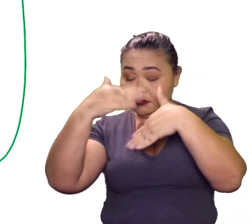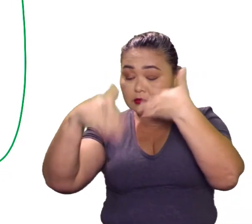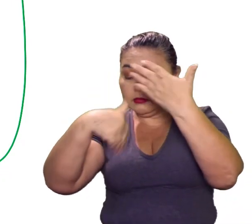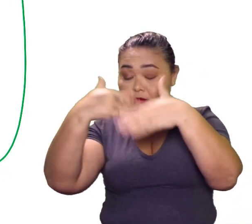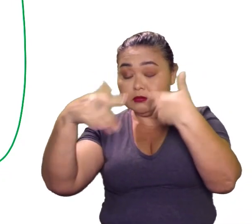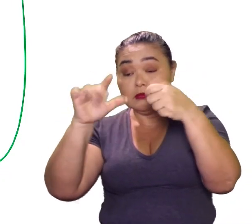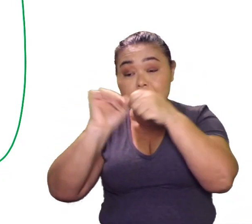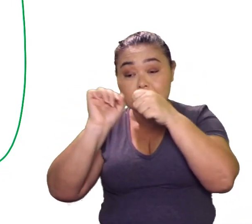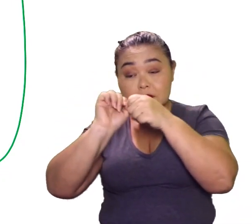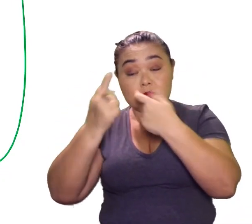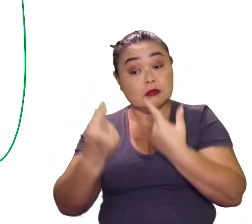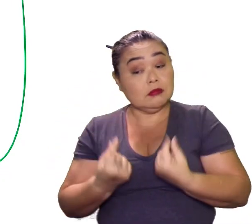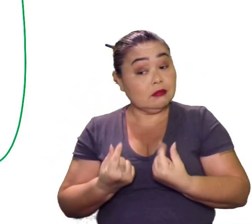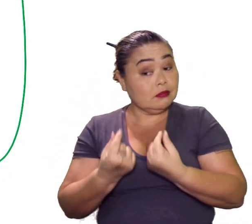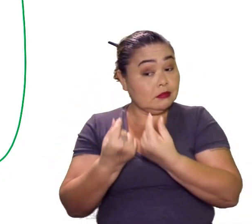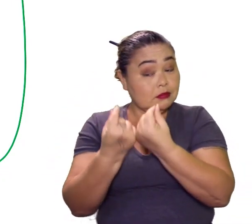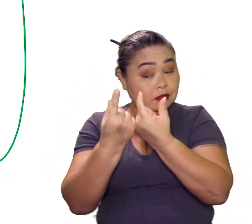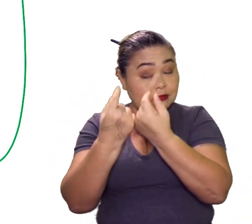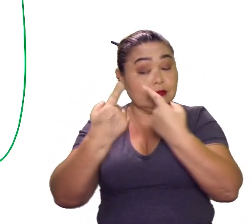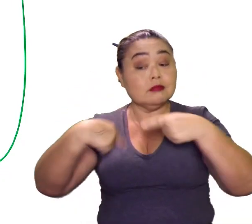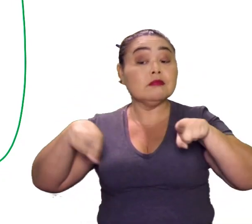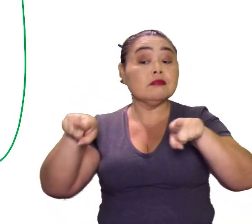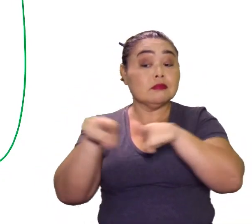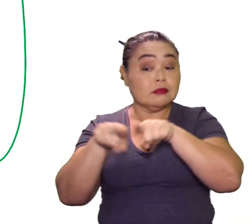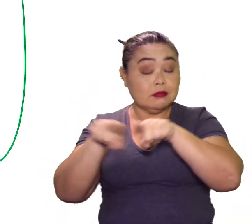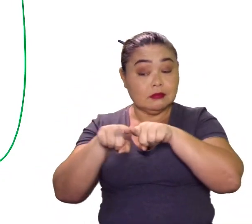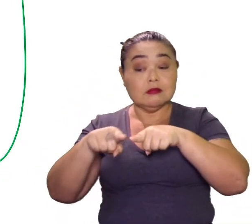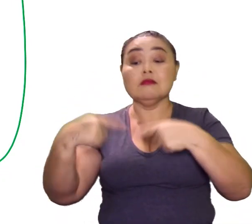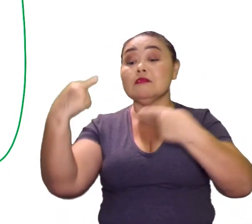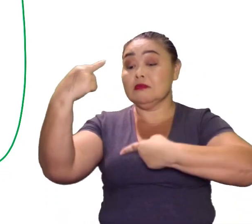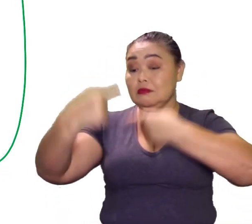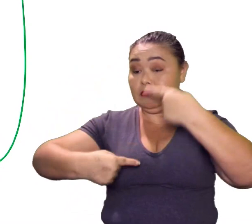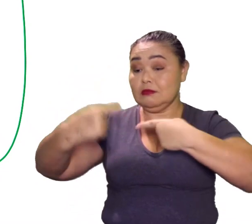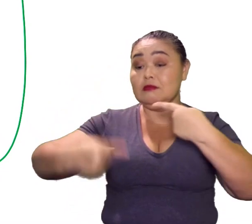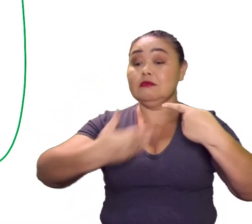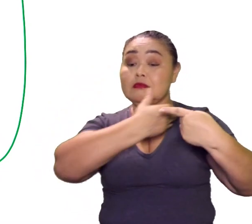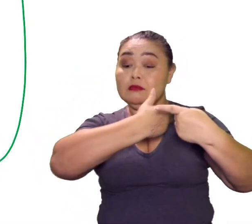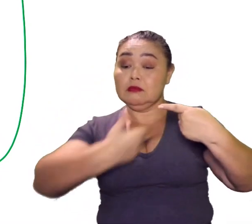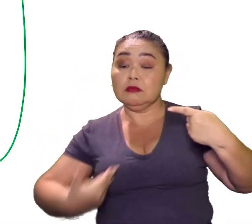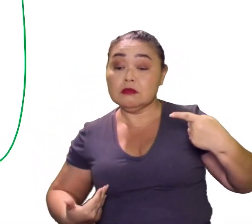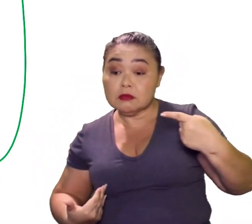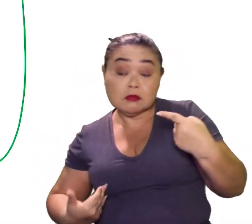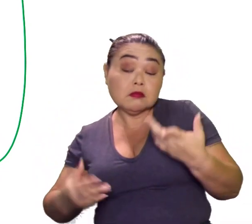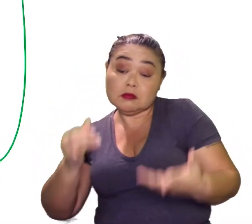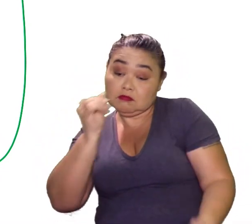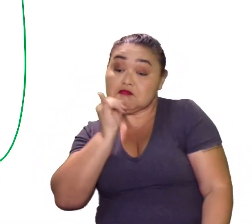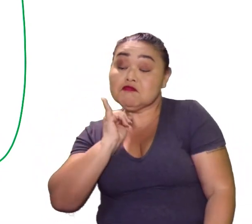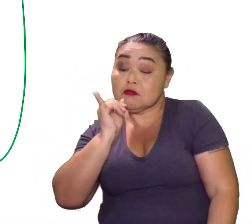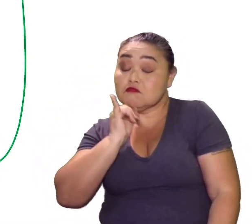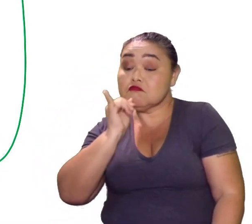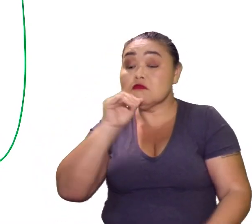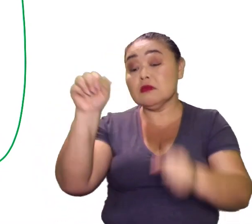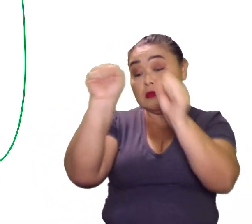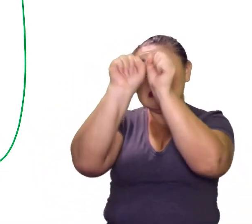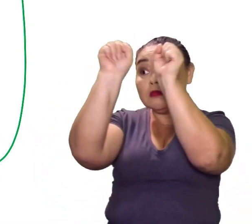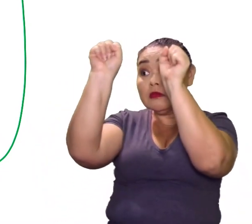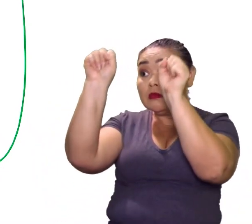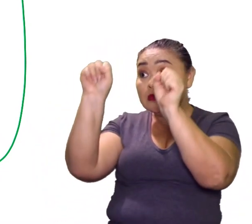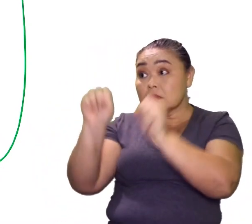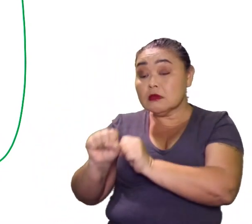As políticas públicas que são implantadas, como, por exemplo, Sistema de Vigilância da Amazônia, que é um sistema